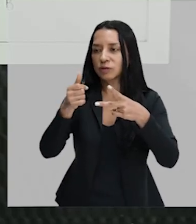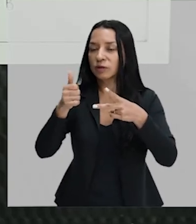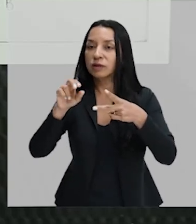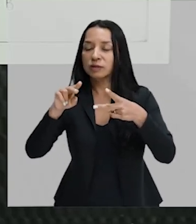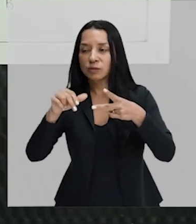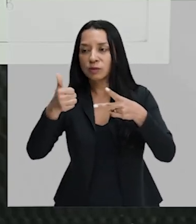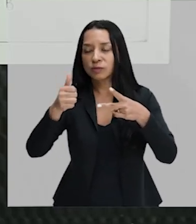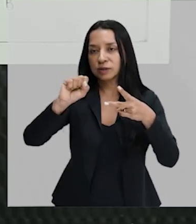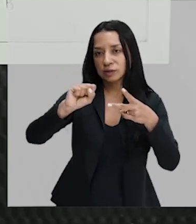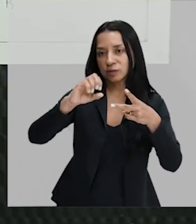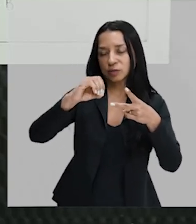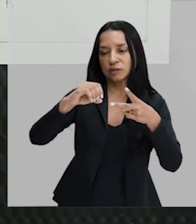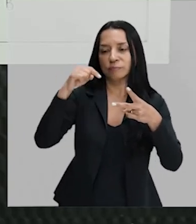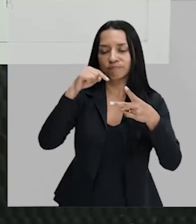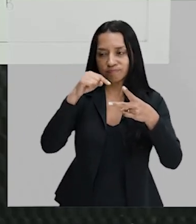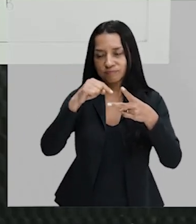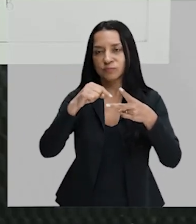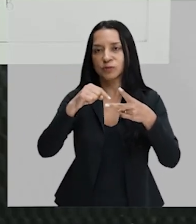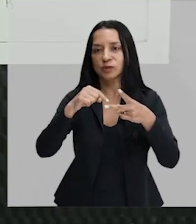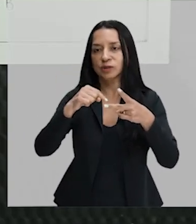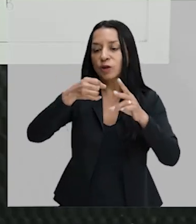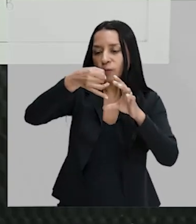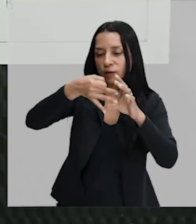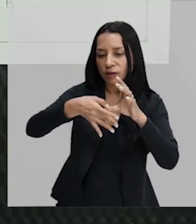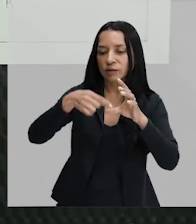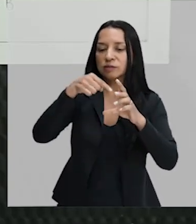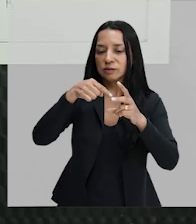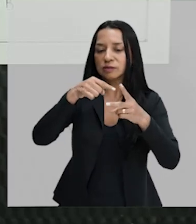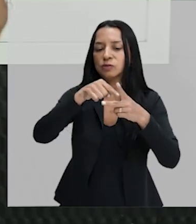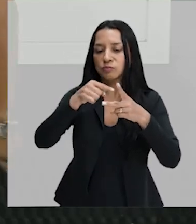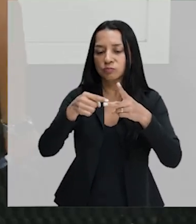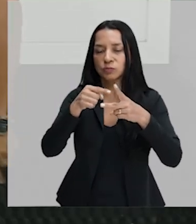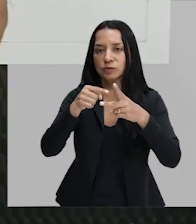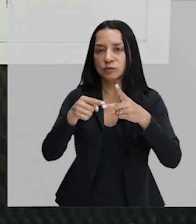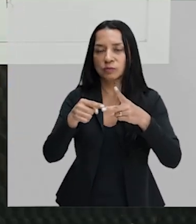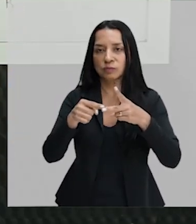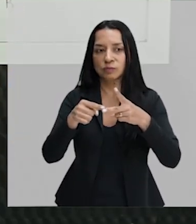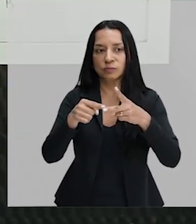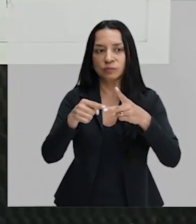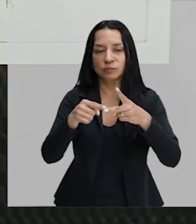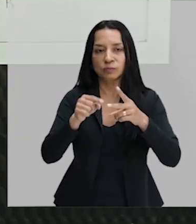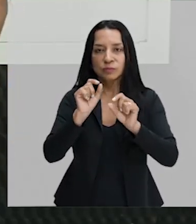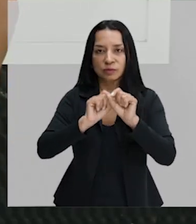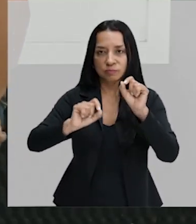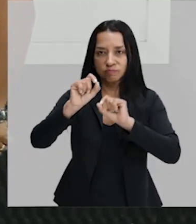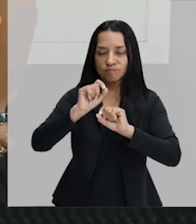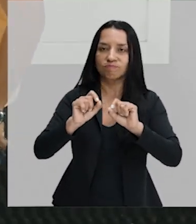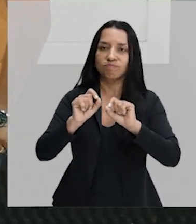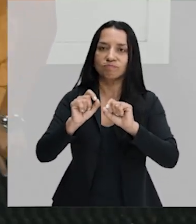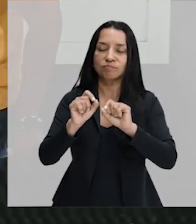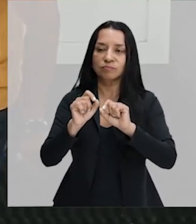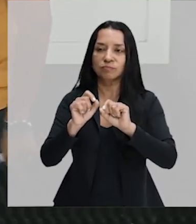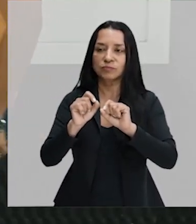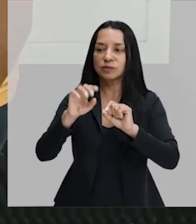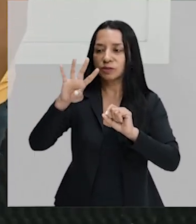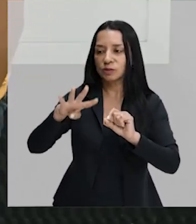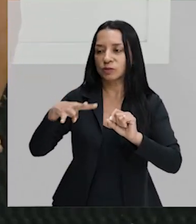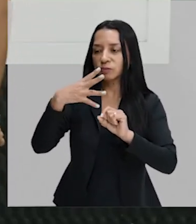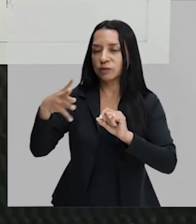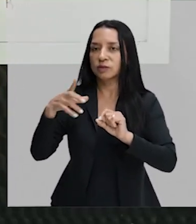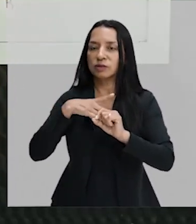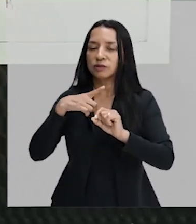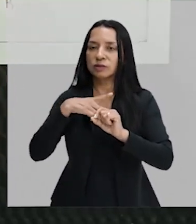Então, essa é uma propriedade, é uma característica do triângulo. Beleza? Então, aqui nas matrizes